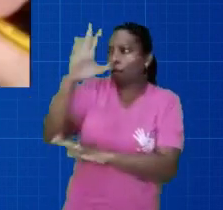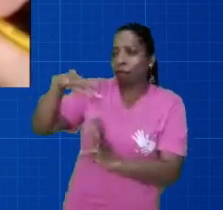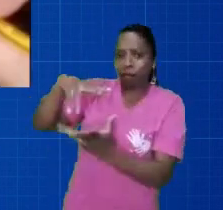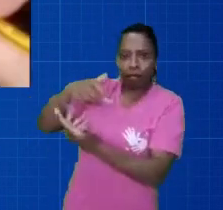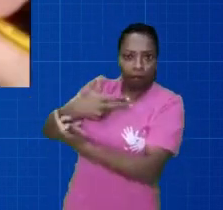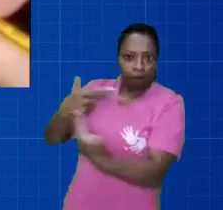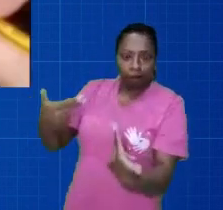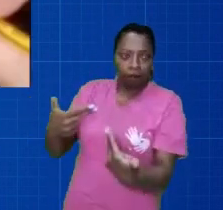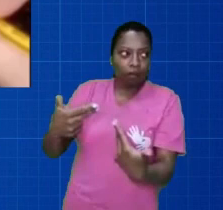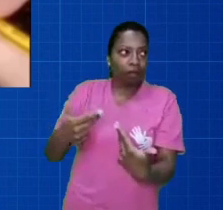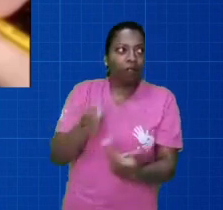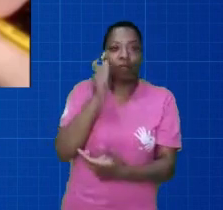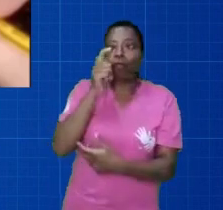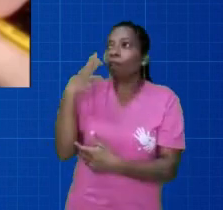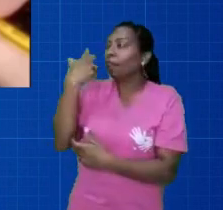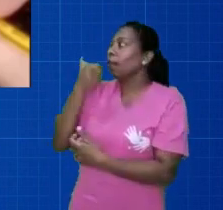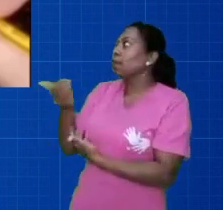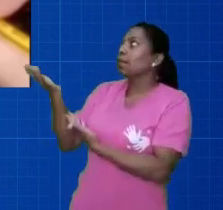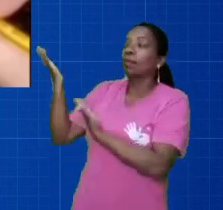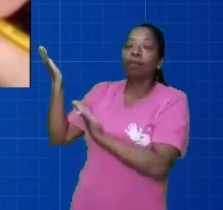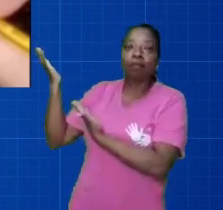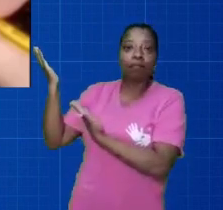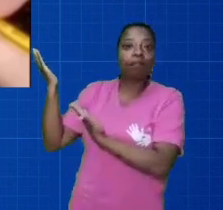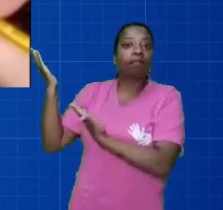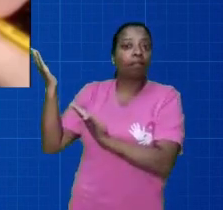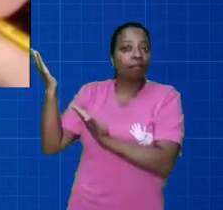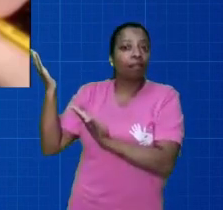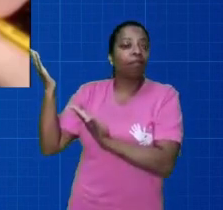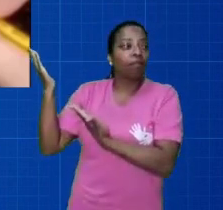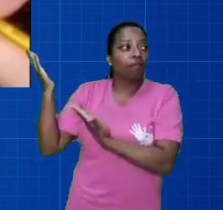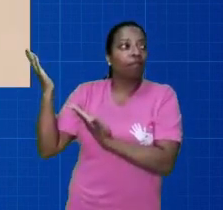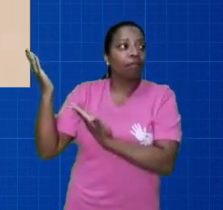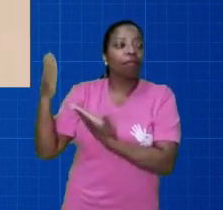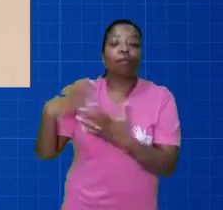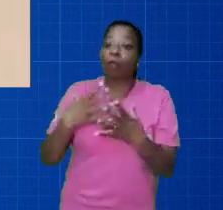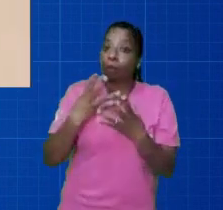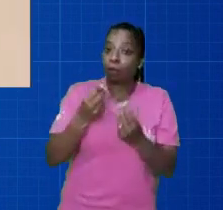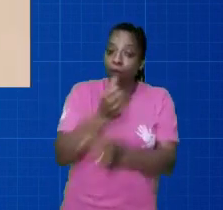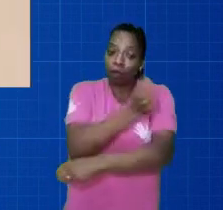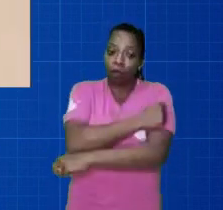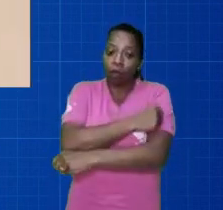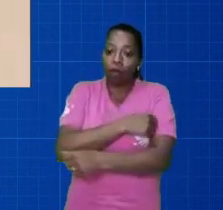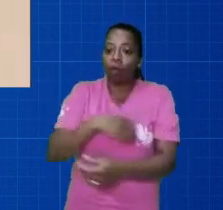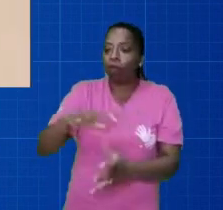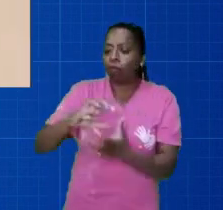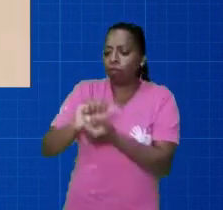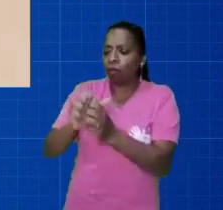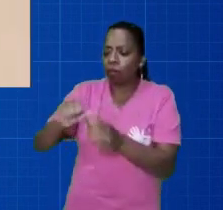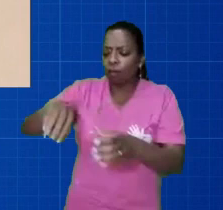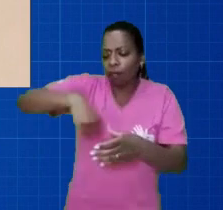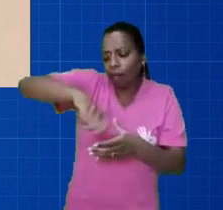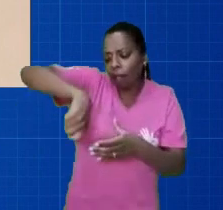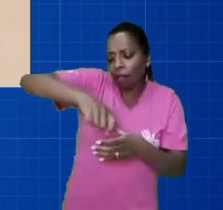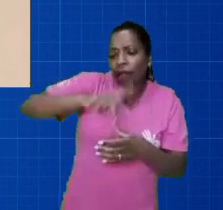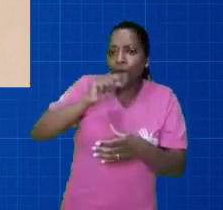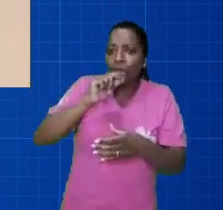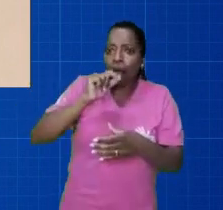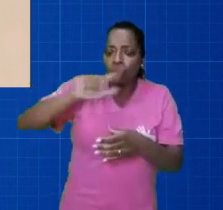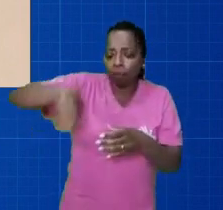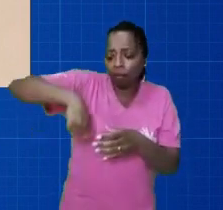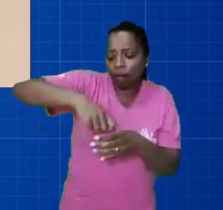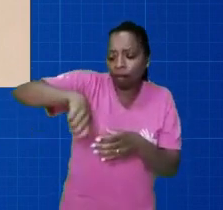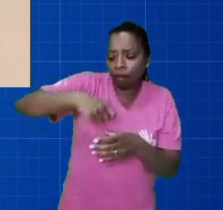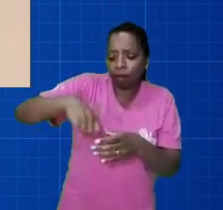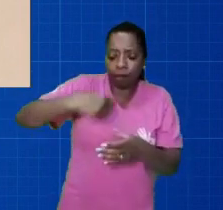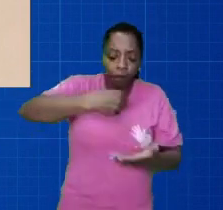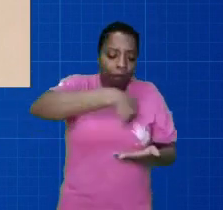tons dessa argila. Olha que riqueza ficou esse trabalho! Muitos alunos com argila misturada na água, fazendo um